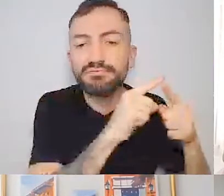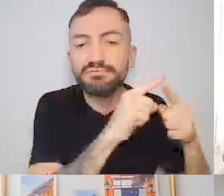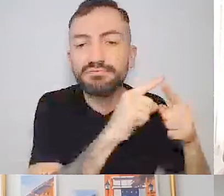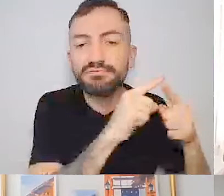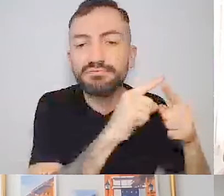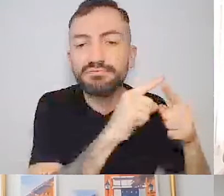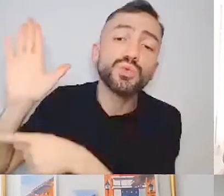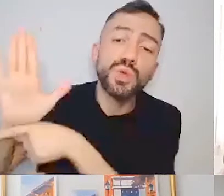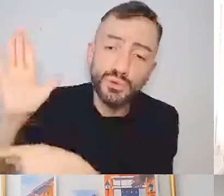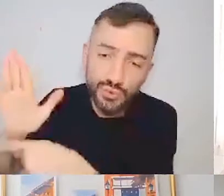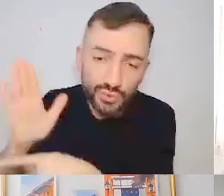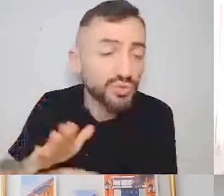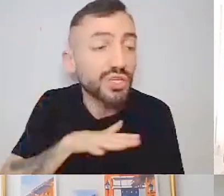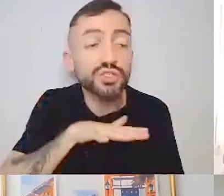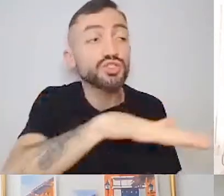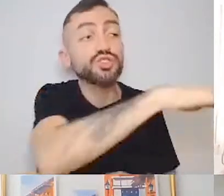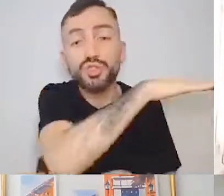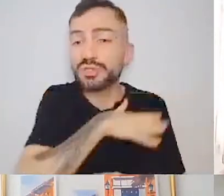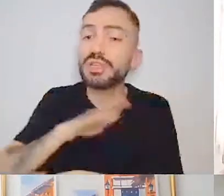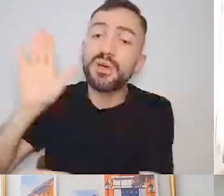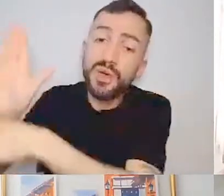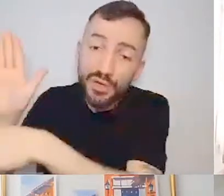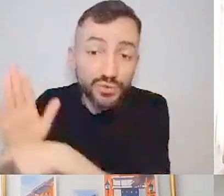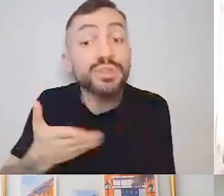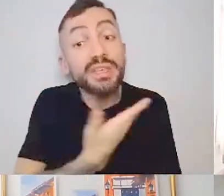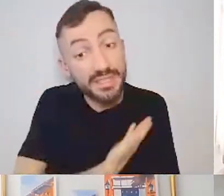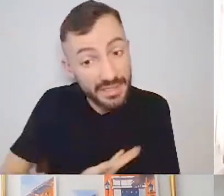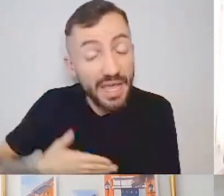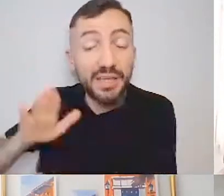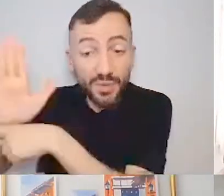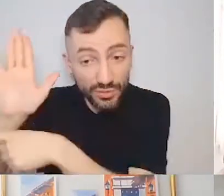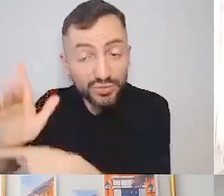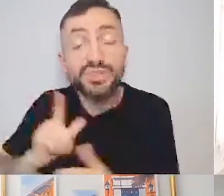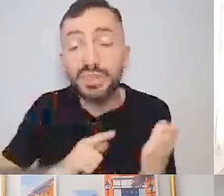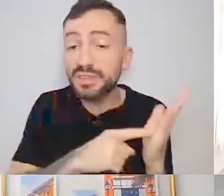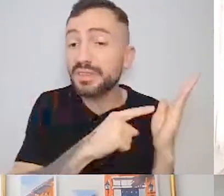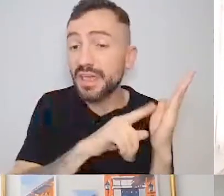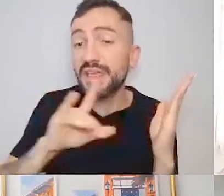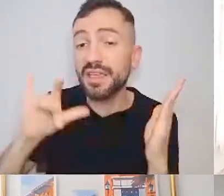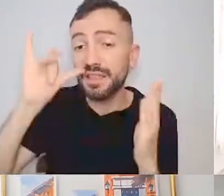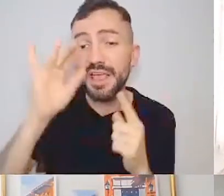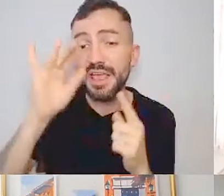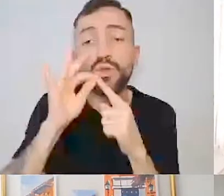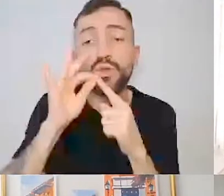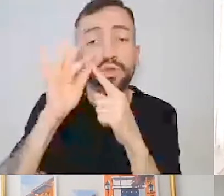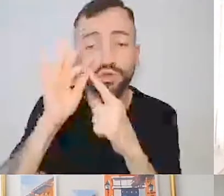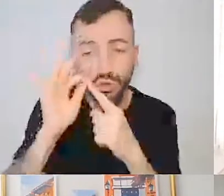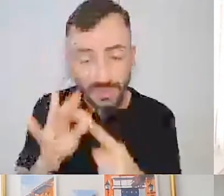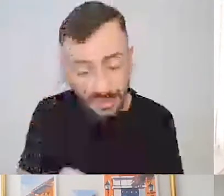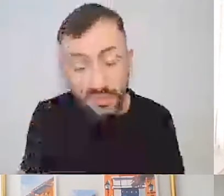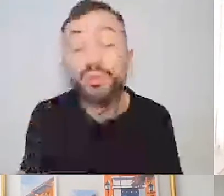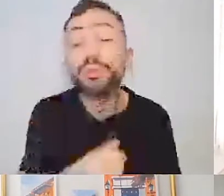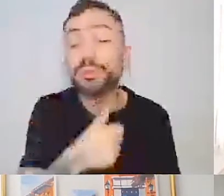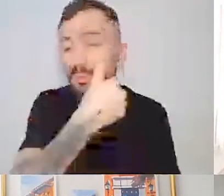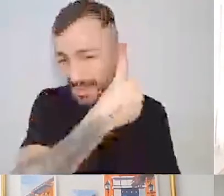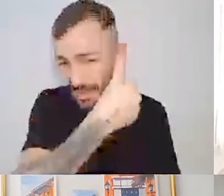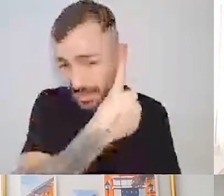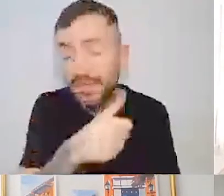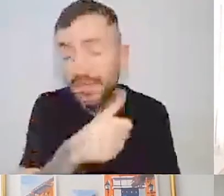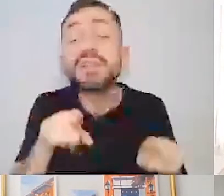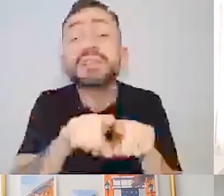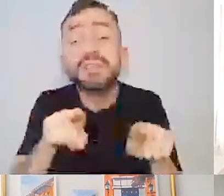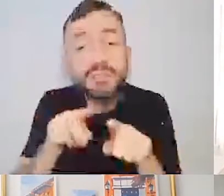toda a sociedade, de todo o Estado, como está na nossa Constituição Federal, mas também nós temos que olhar ainda com essa perspectiva de